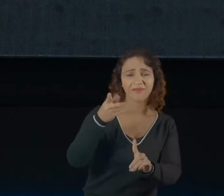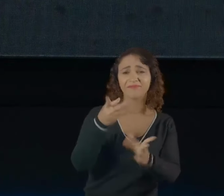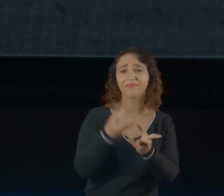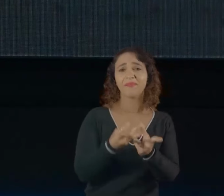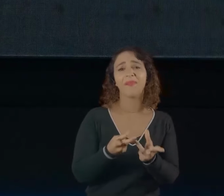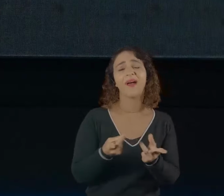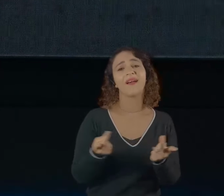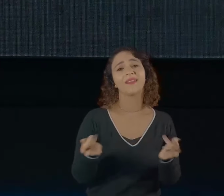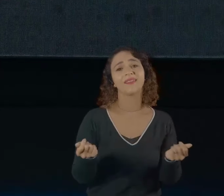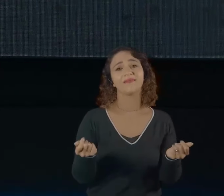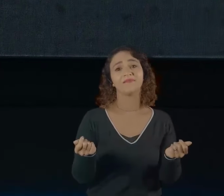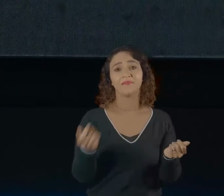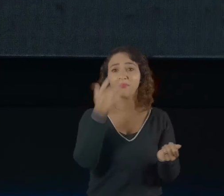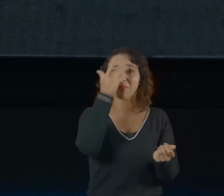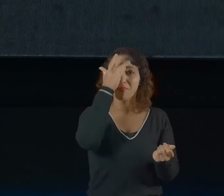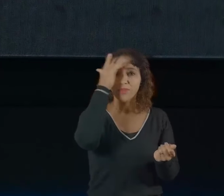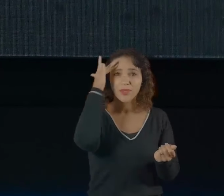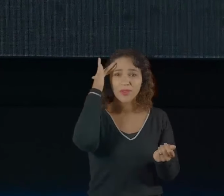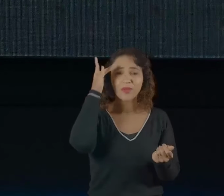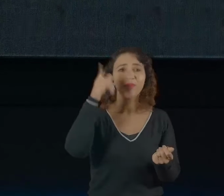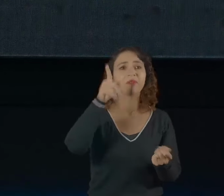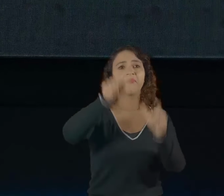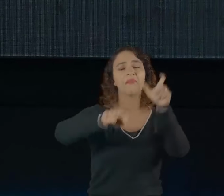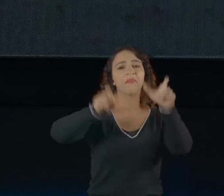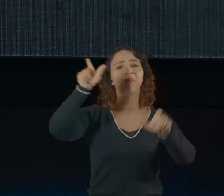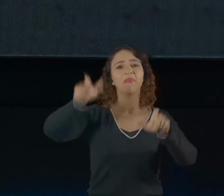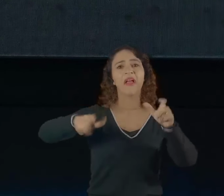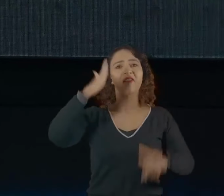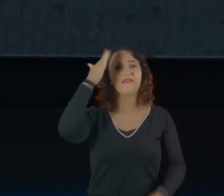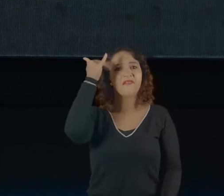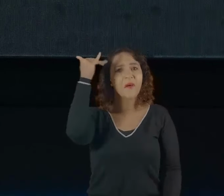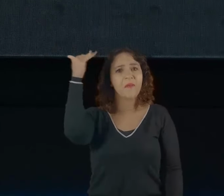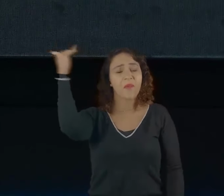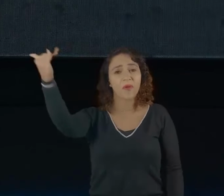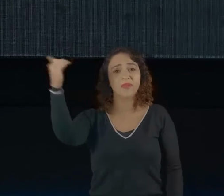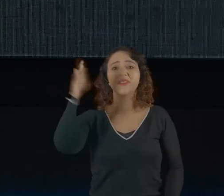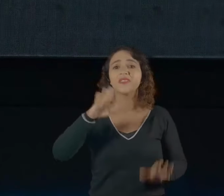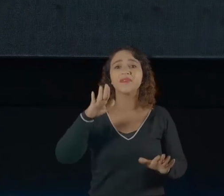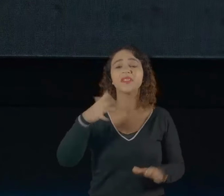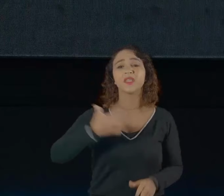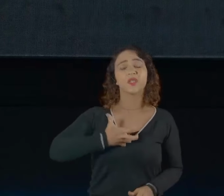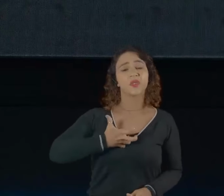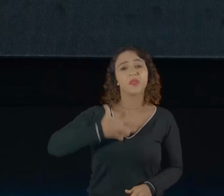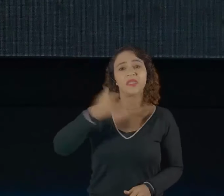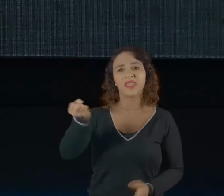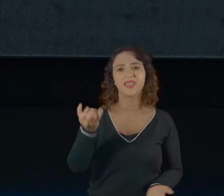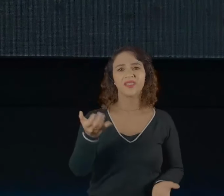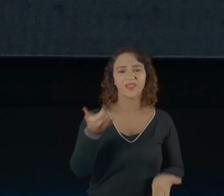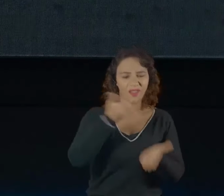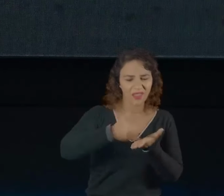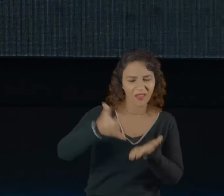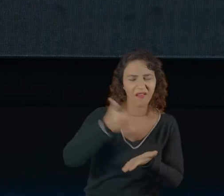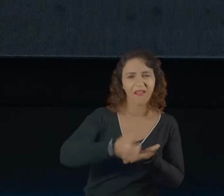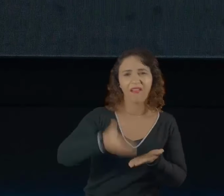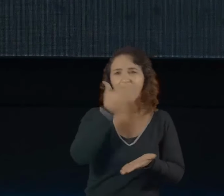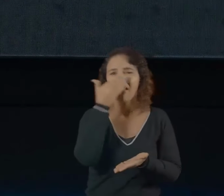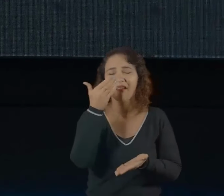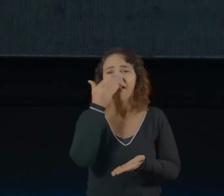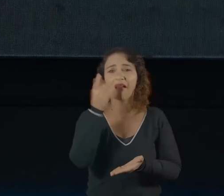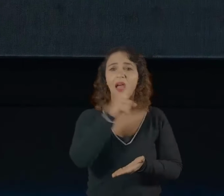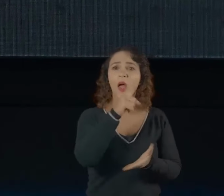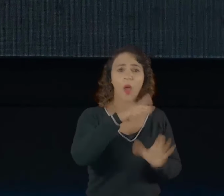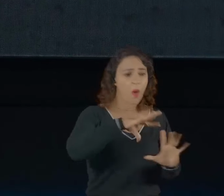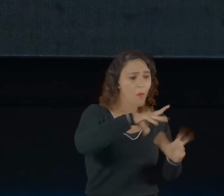muitos artistas famosos que tiram a vida, drogados, pessoas que têm tudo que o mundo